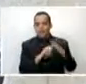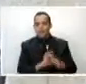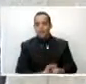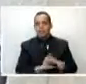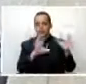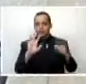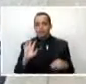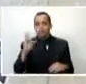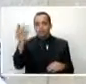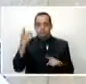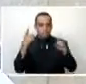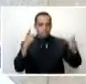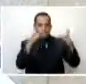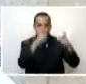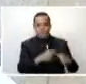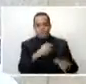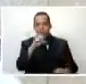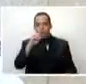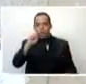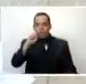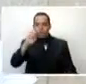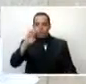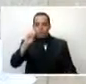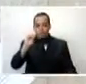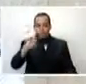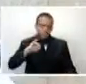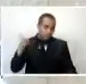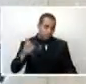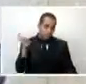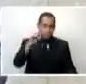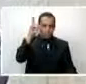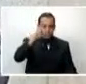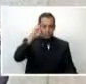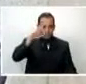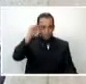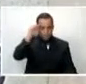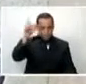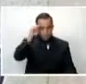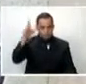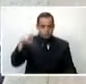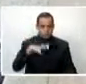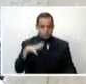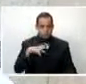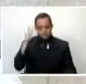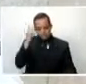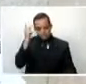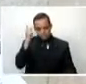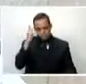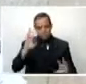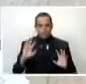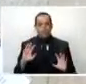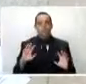aqui, no Largo do Osório, em São Paulo. De inegável importância histórica e cultural para a cidade, esses